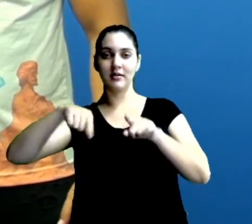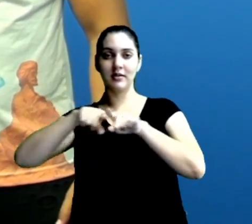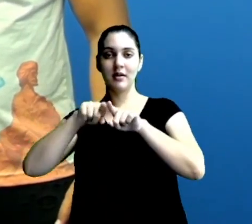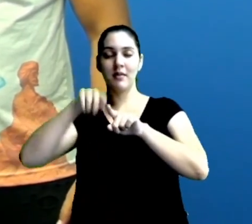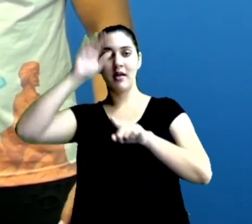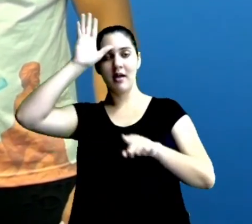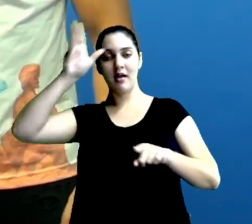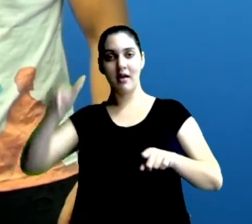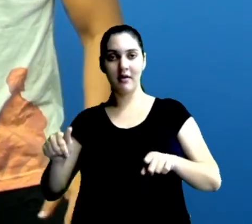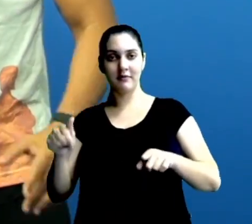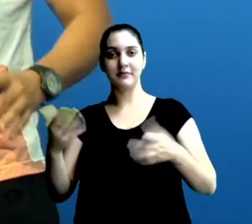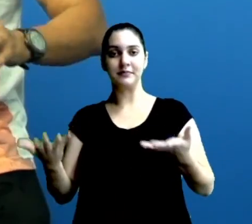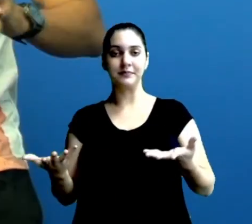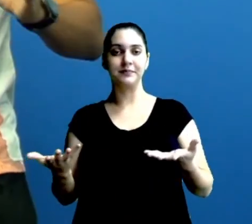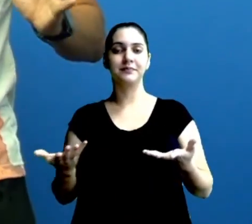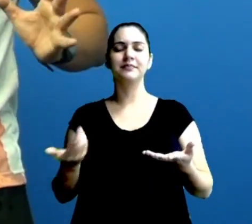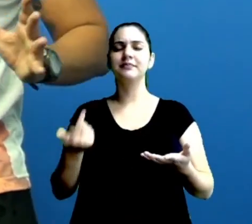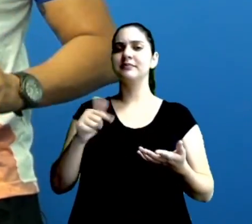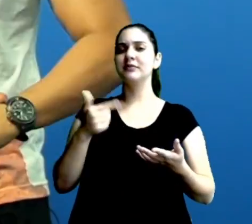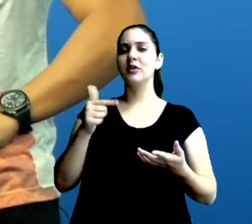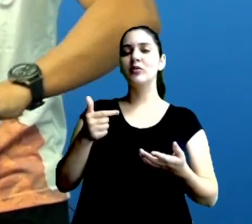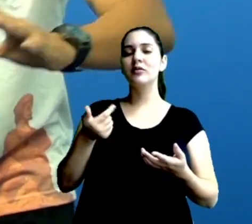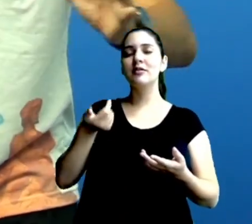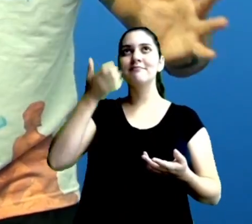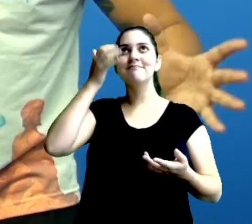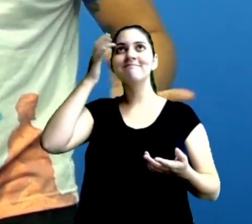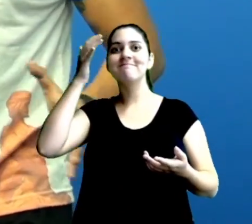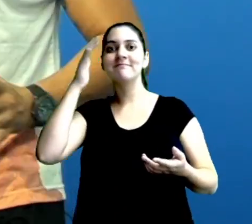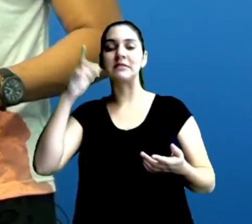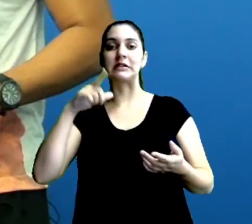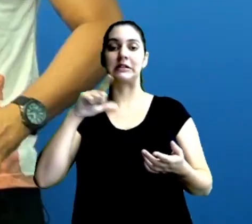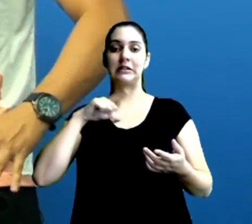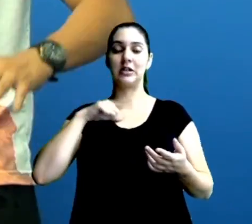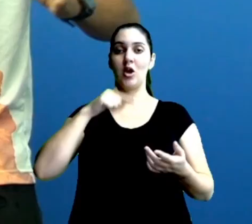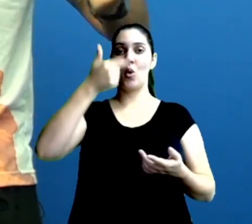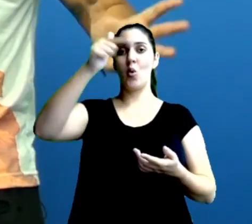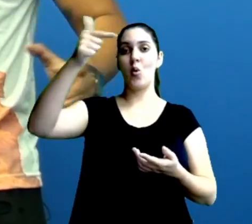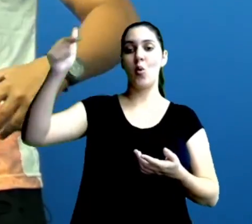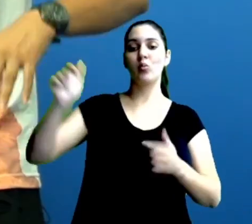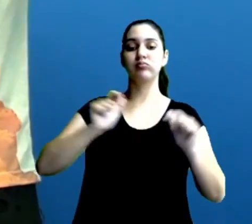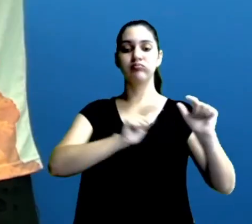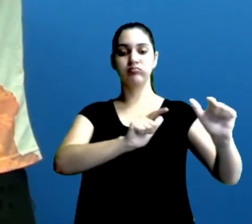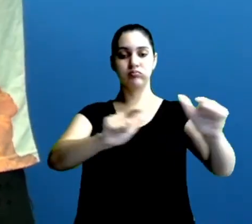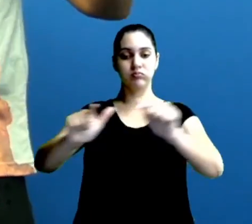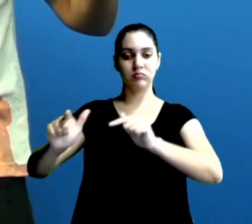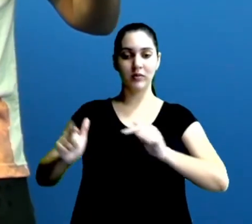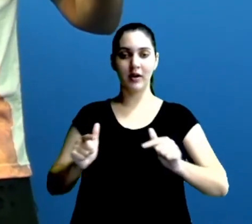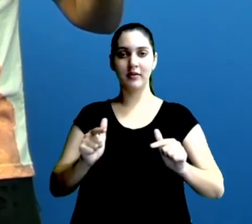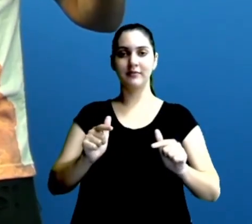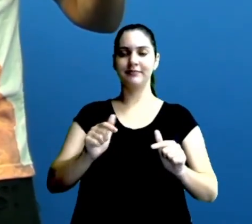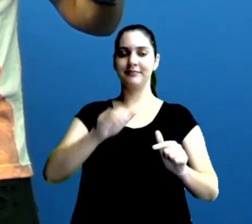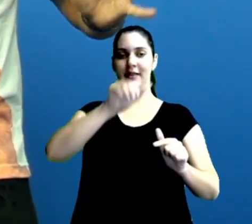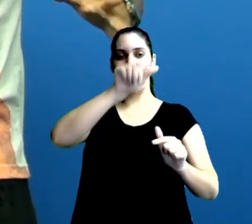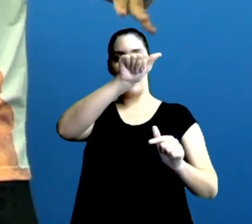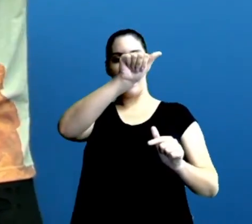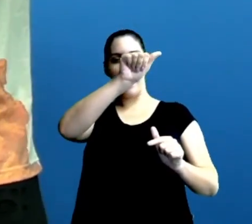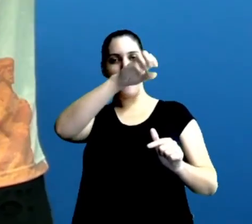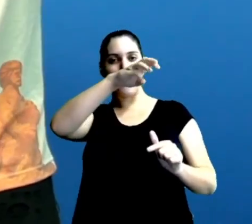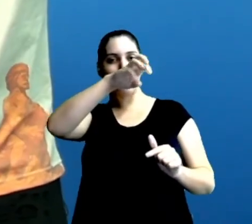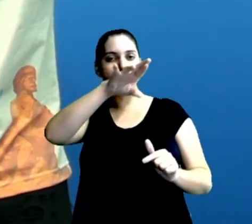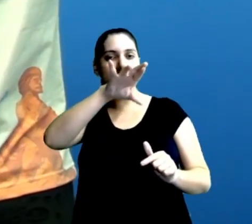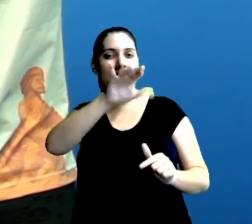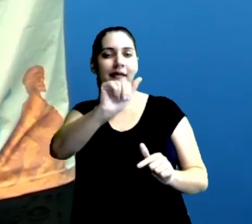África. Então eles não tinham noção de que existia outras terras, outros territórios. A América, nem pensar, afinal de